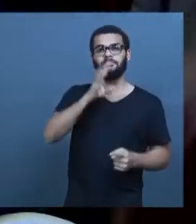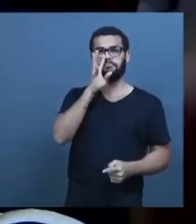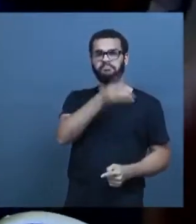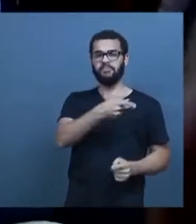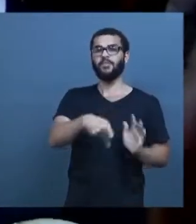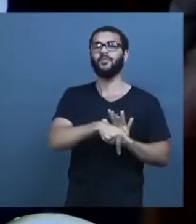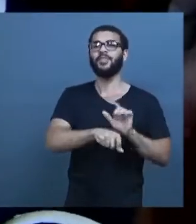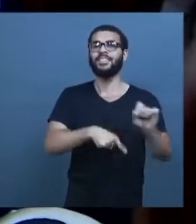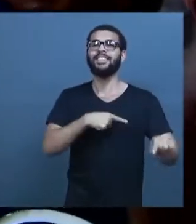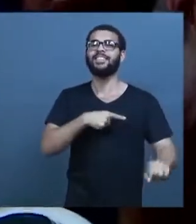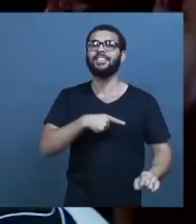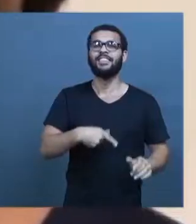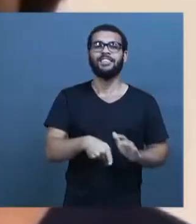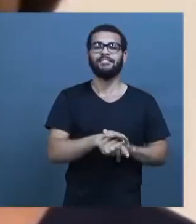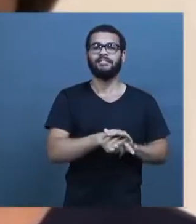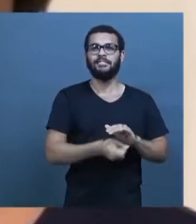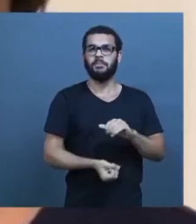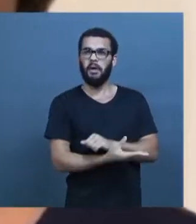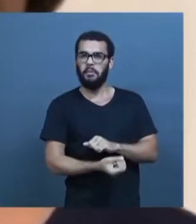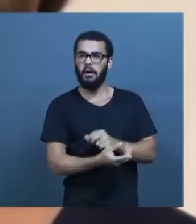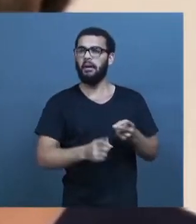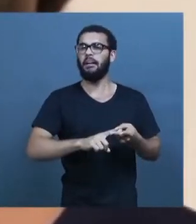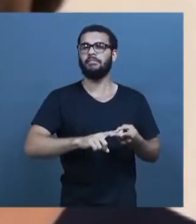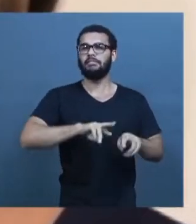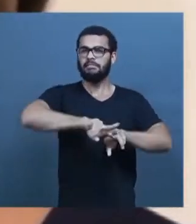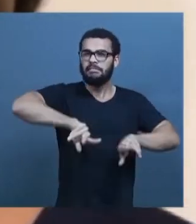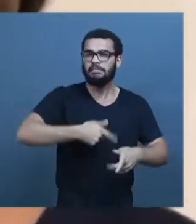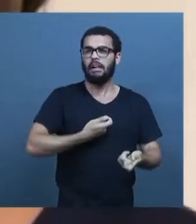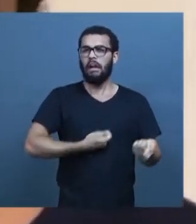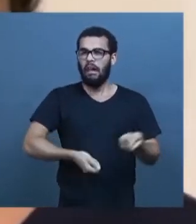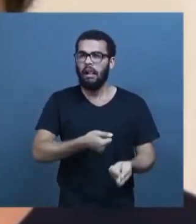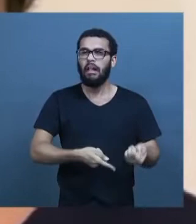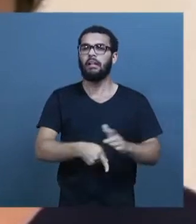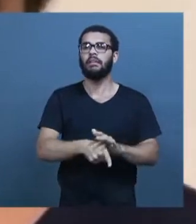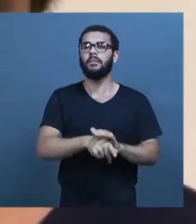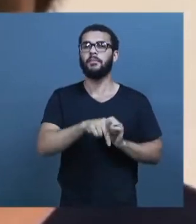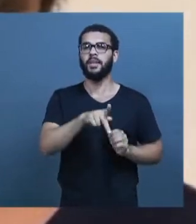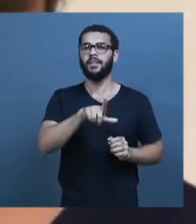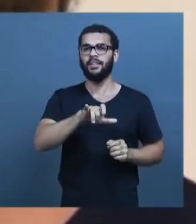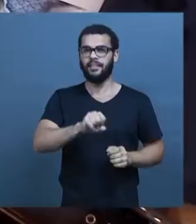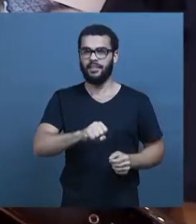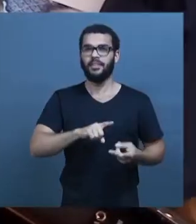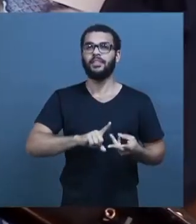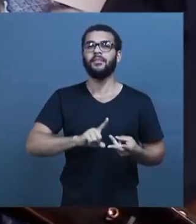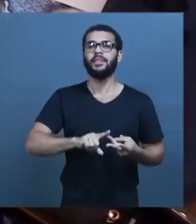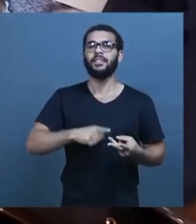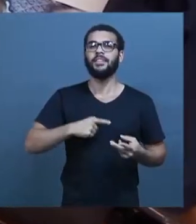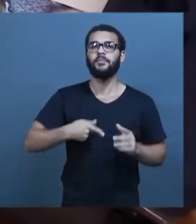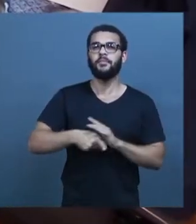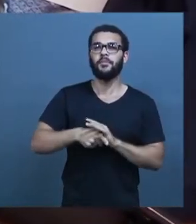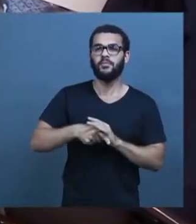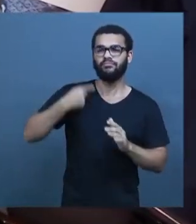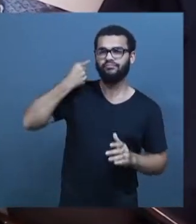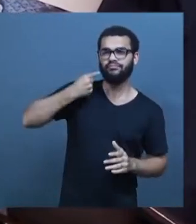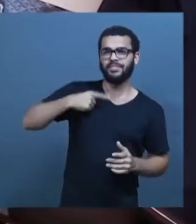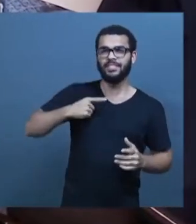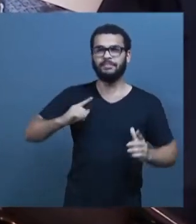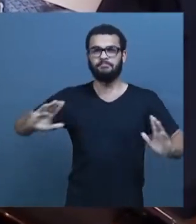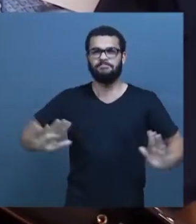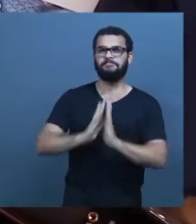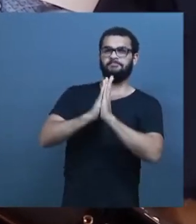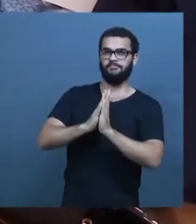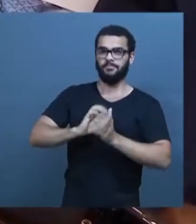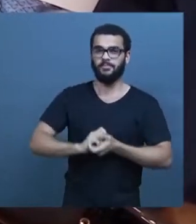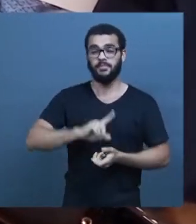candidaturas laranja no PSL e atritos com o vereador Carlos Bolsonaro, do PSC do Rio de Janeiro. O segundo a comandar a pasta foi